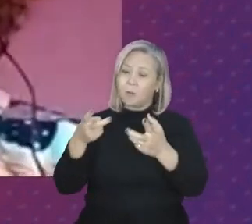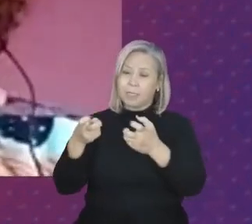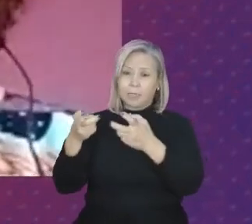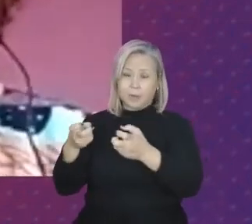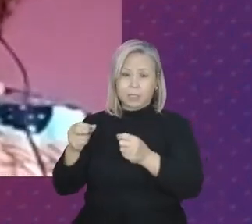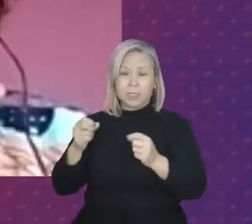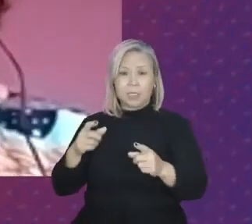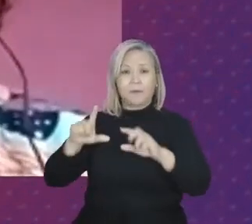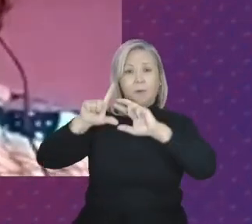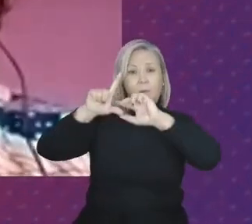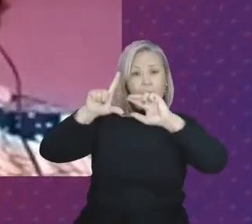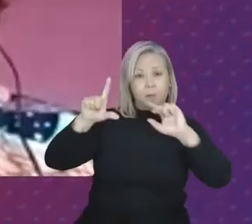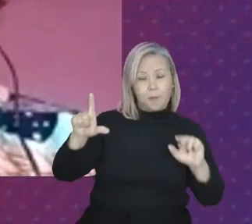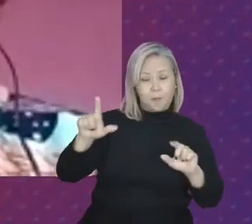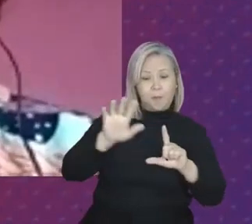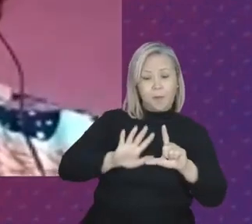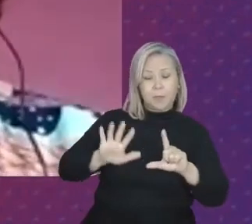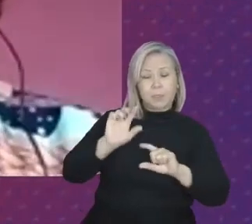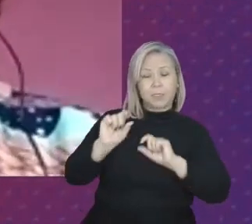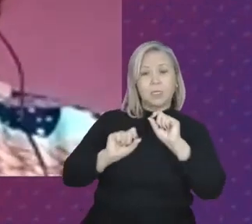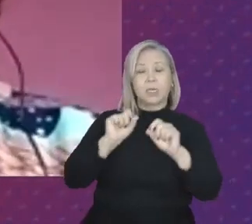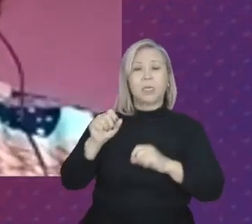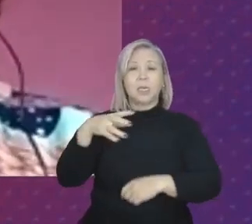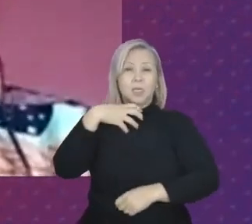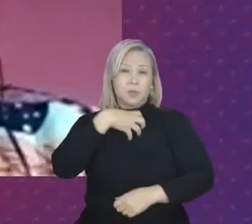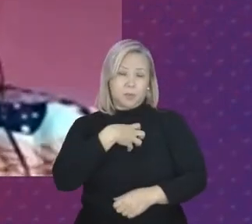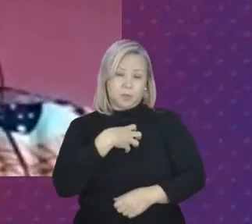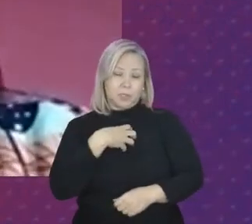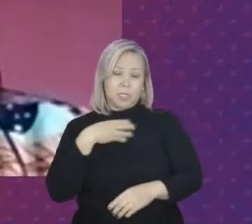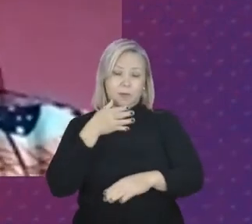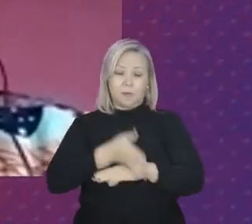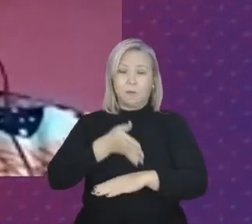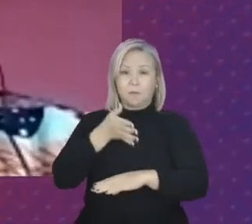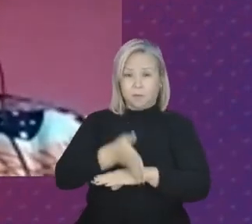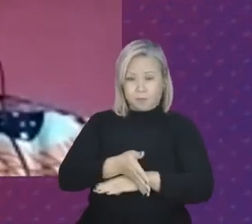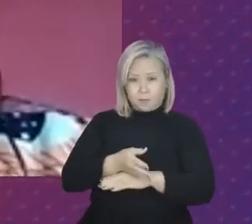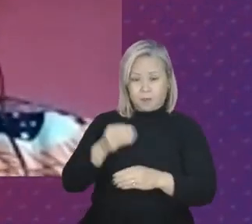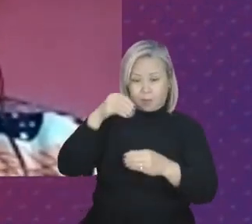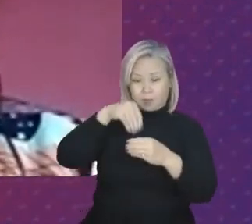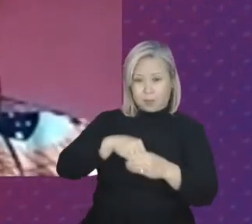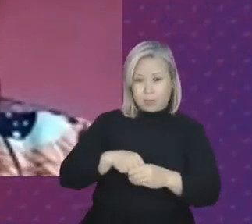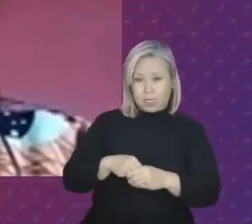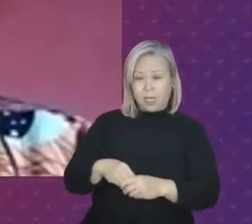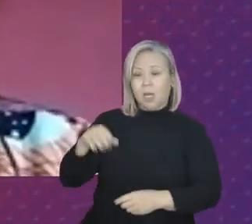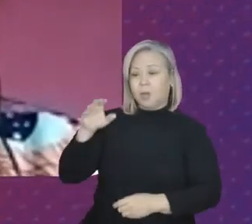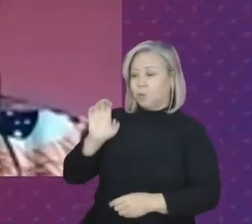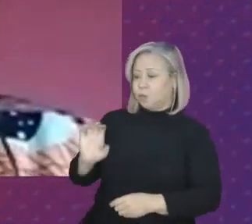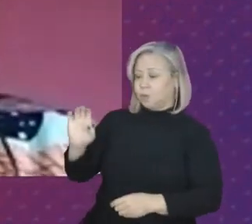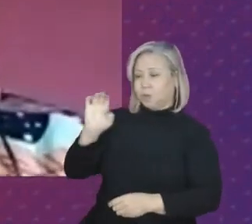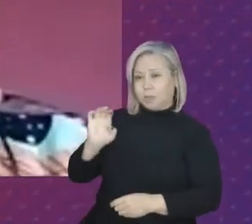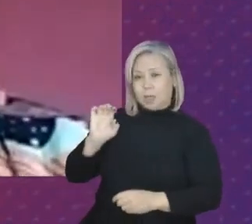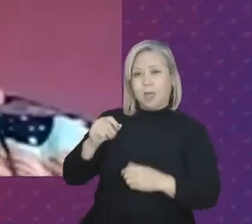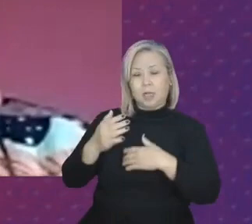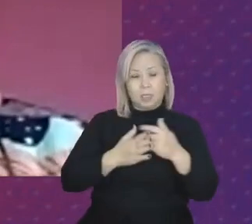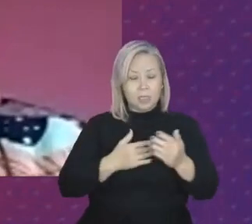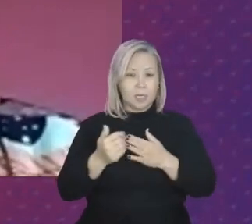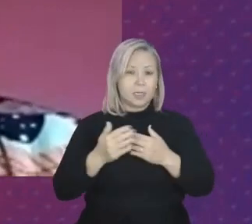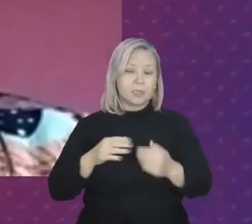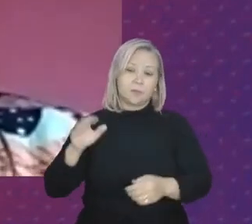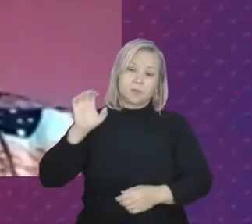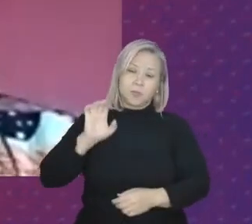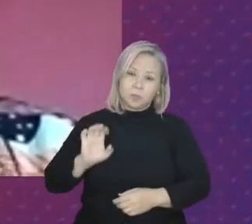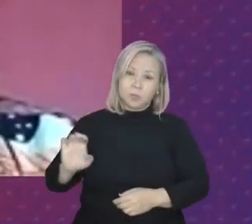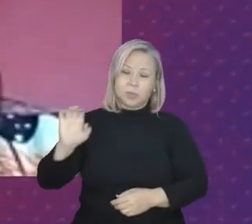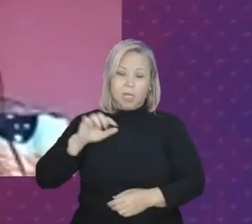vão para a mídia e que vão, de certa forma, ingressar aí no Estado, ingressar na ação estatal, na